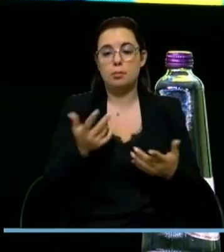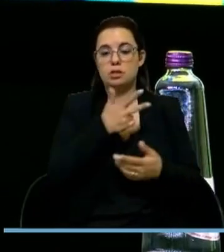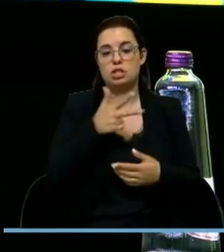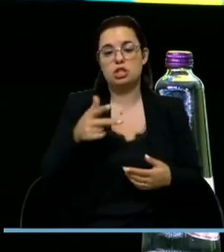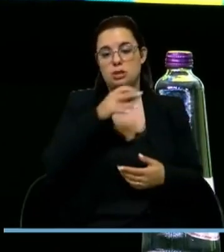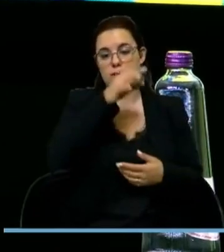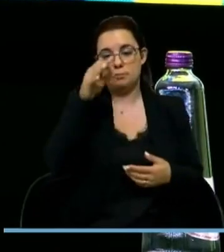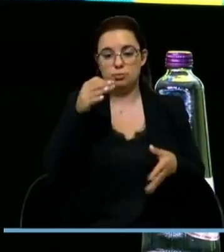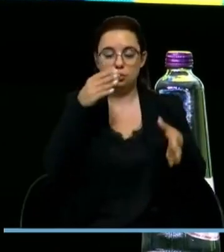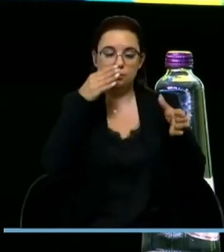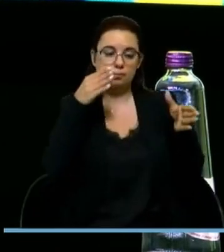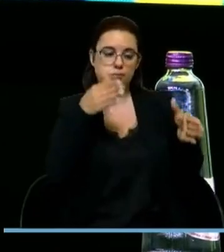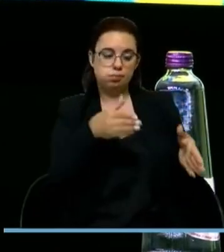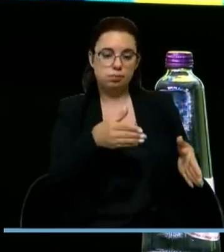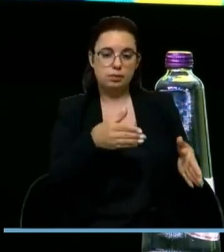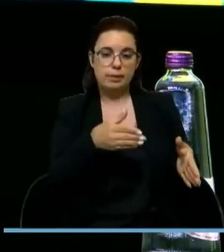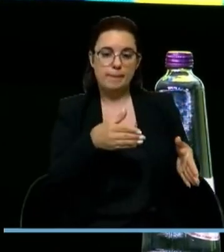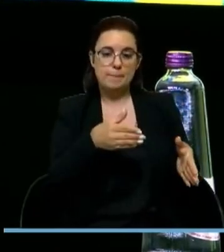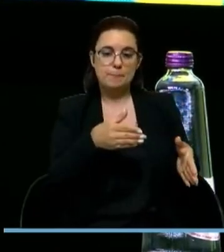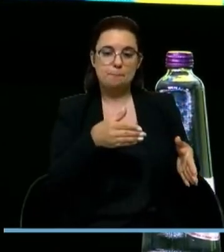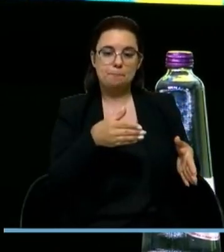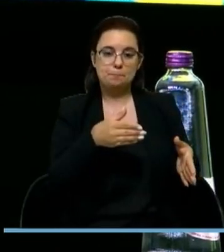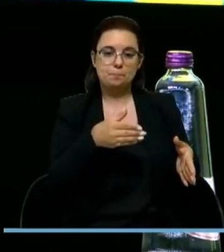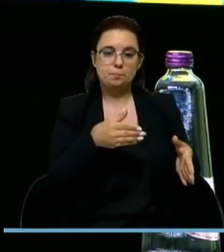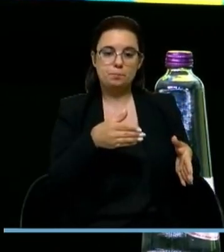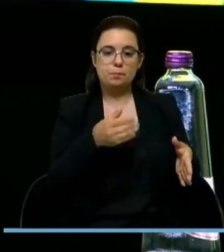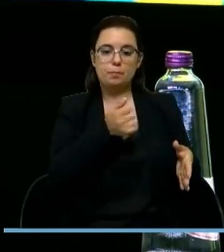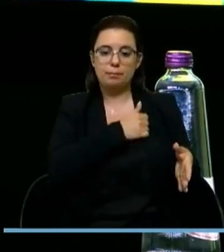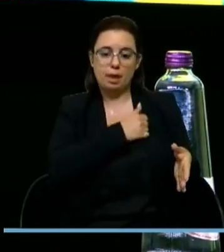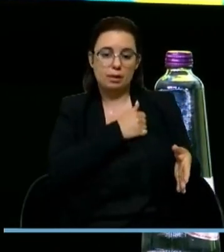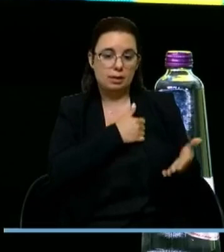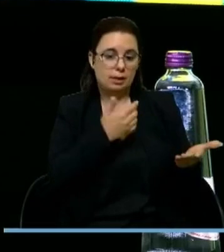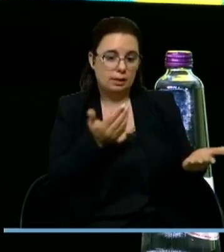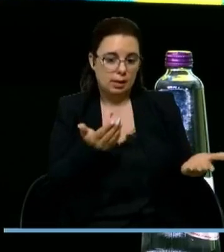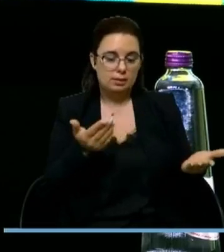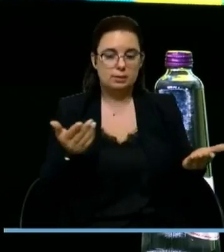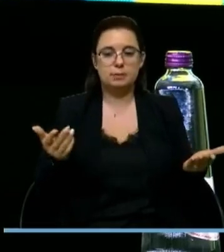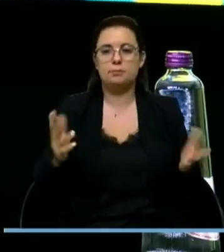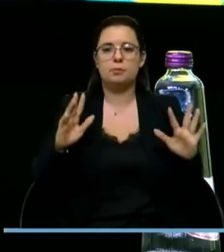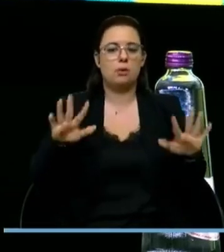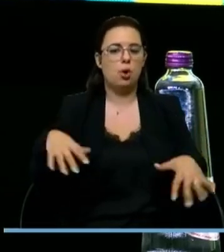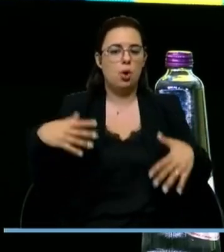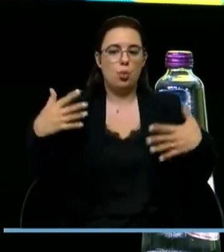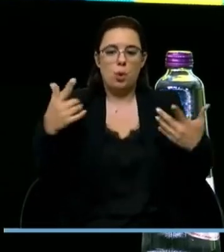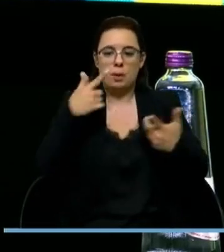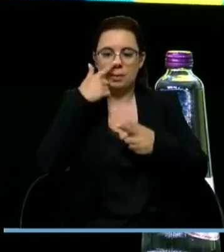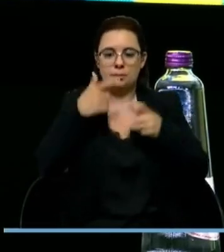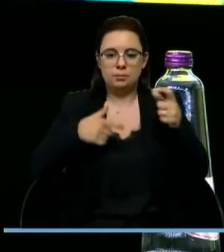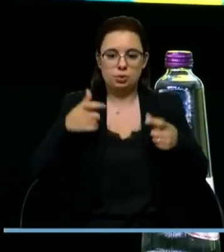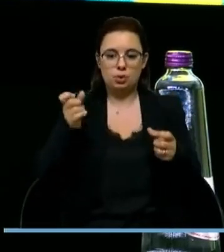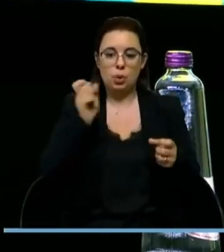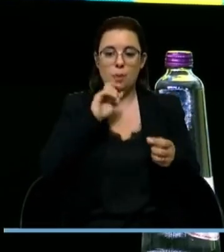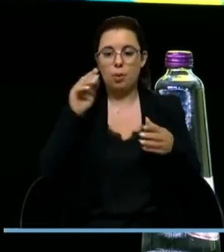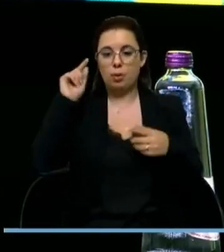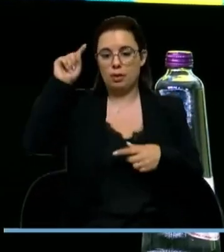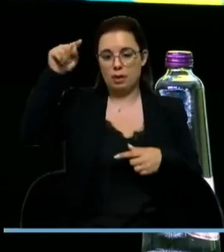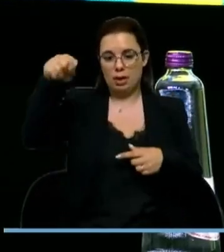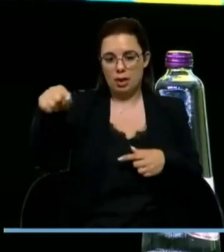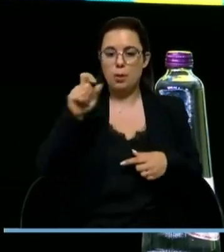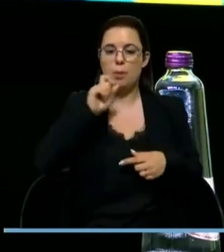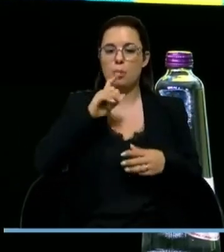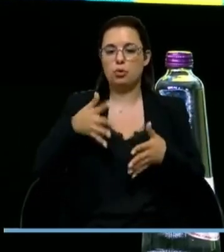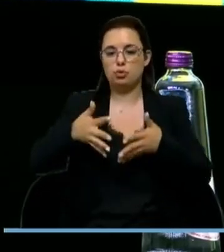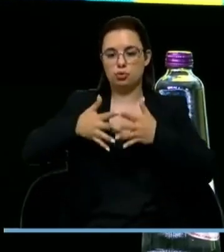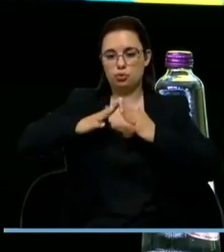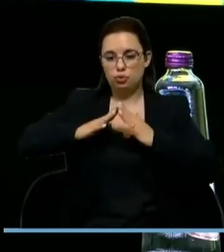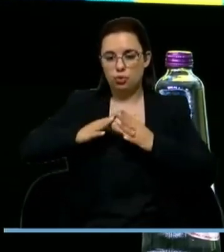100% dedicadas ao setor do imobiliário, onde qualquer promotor se pode dirigir, pode estruturar